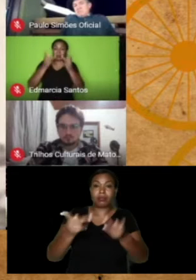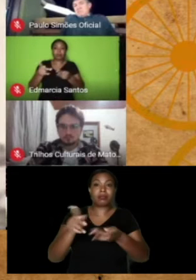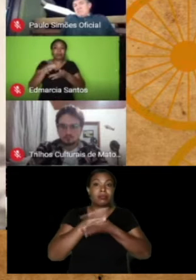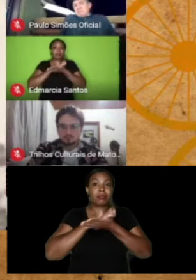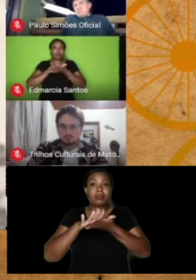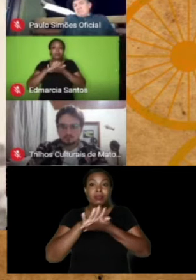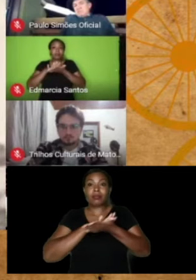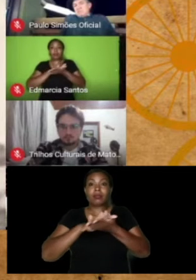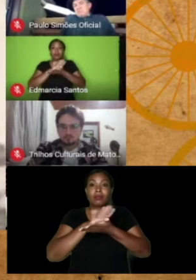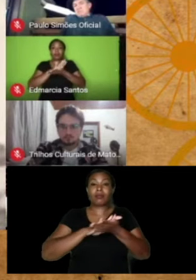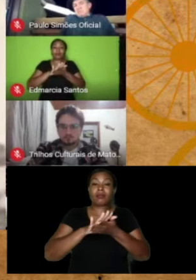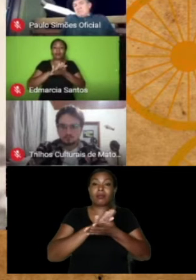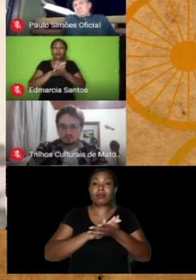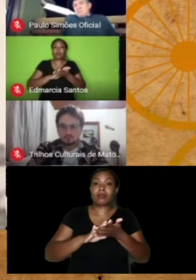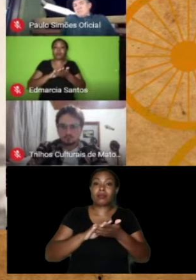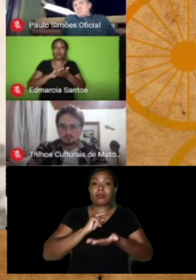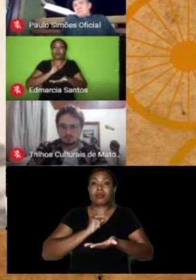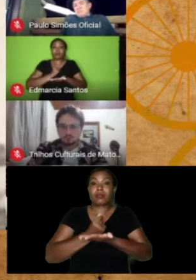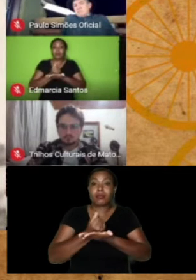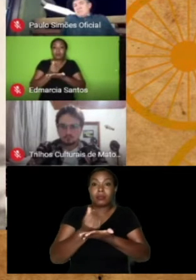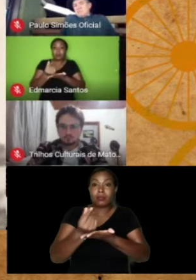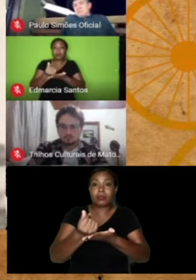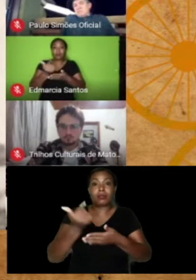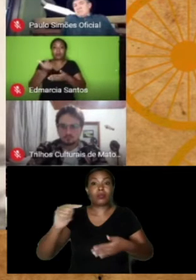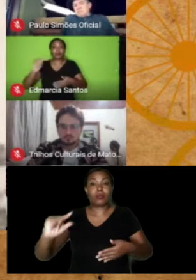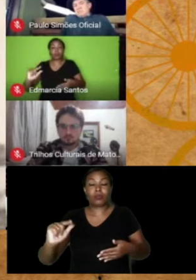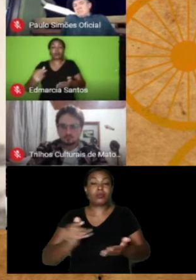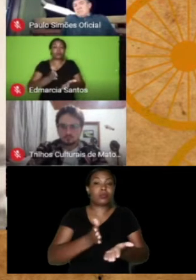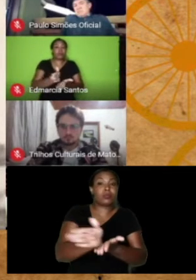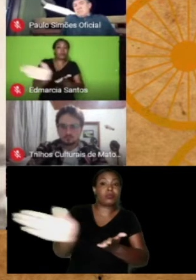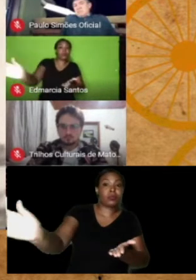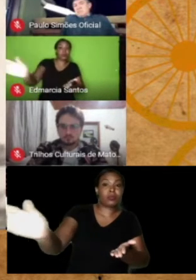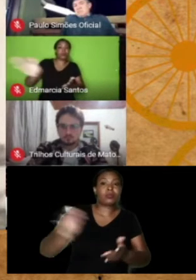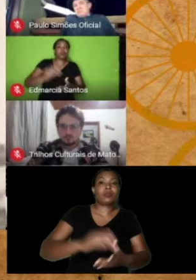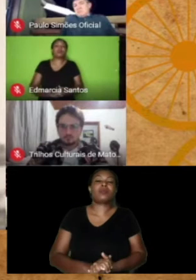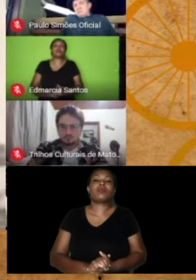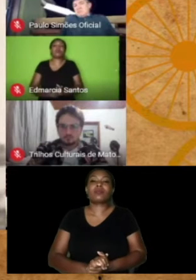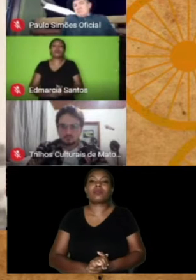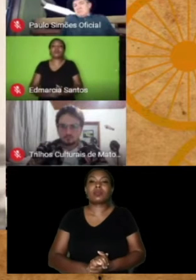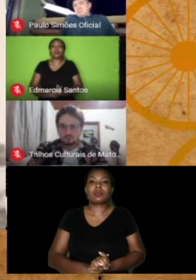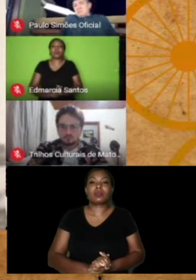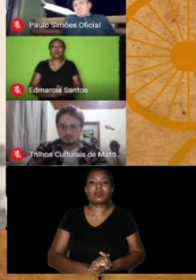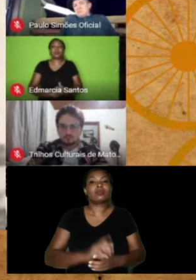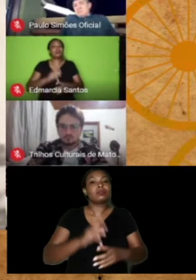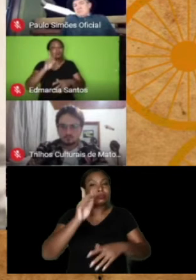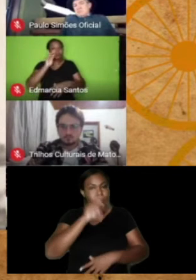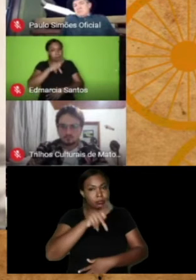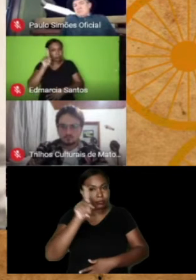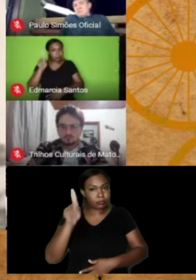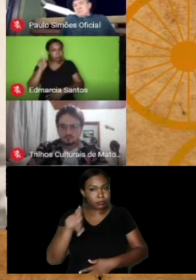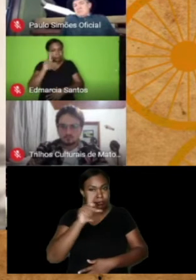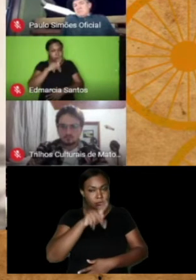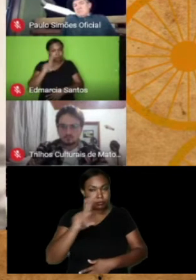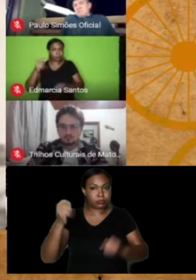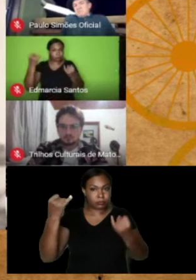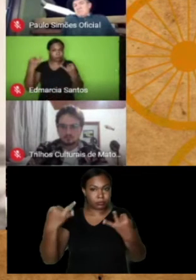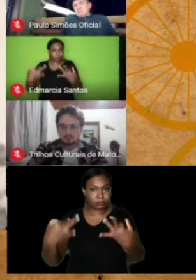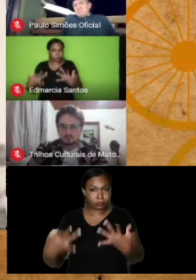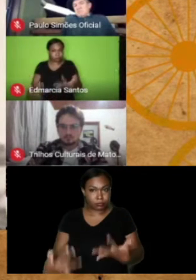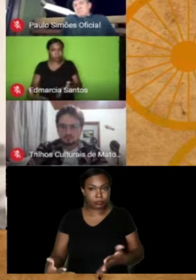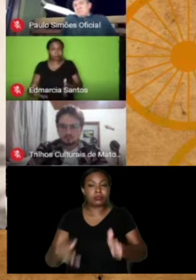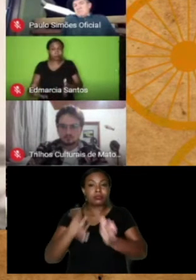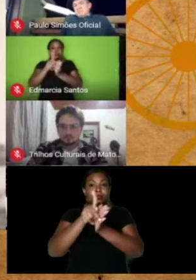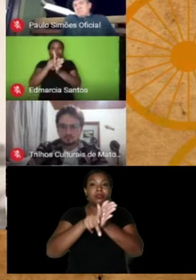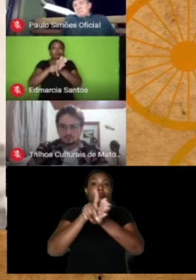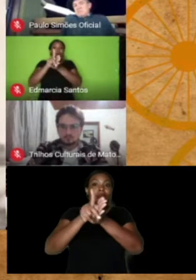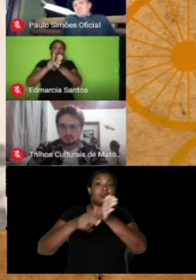O eixo econômico mudou para outros lugares. Né, como bem a professora e o senhor falou, a